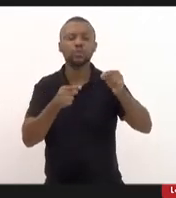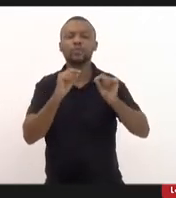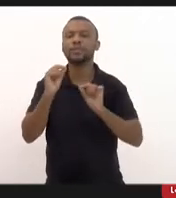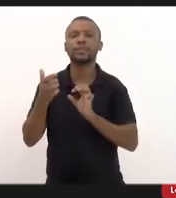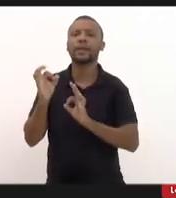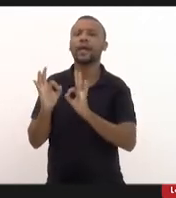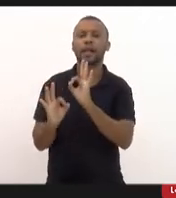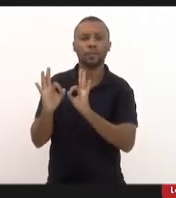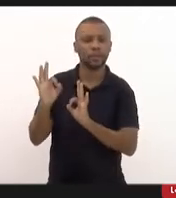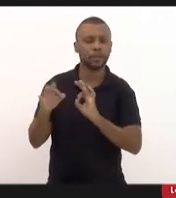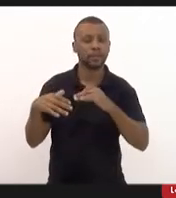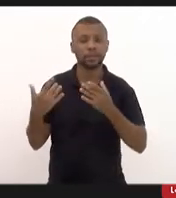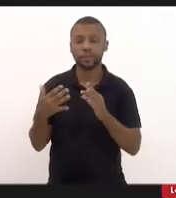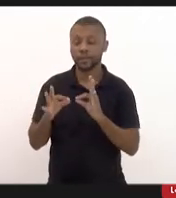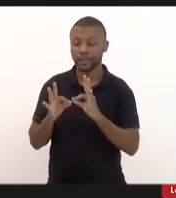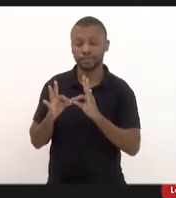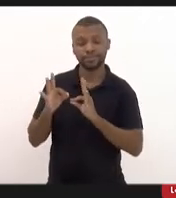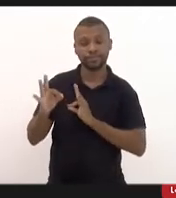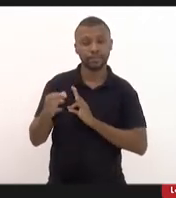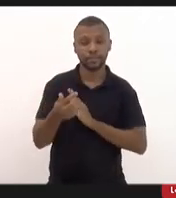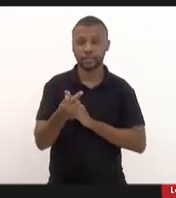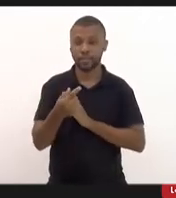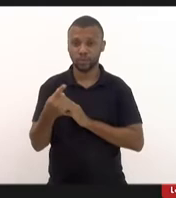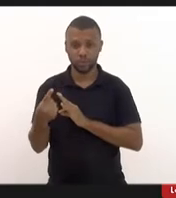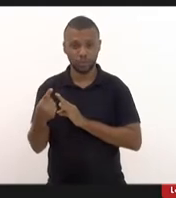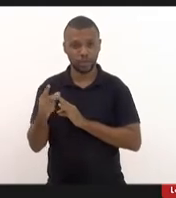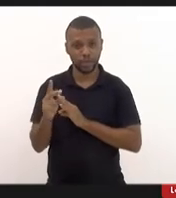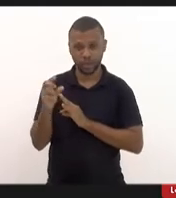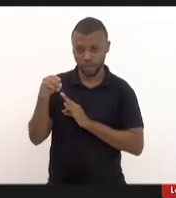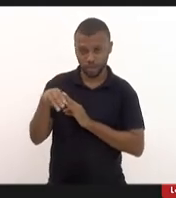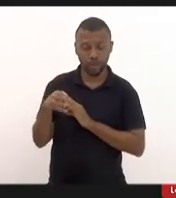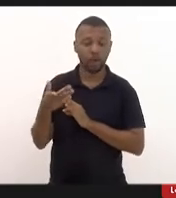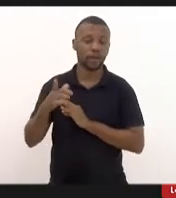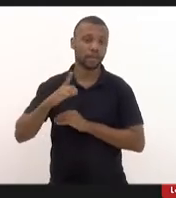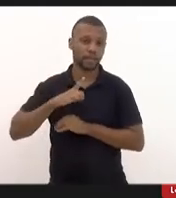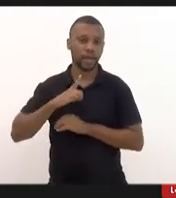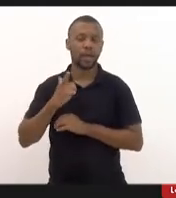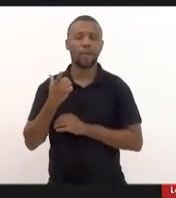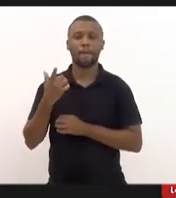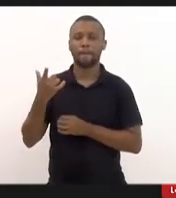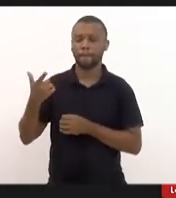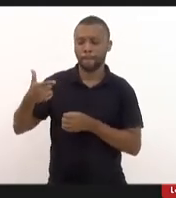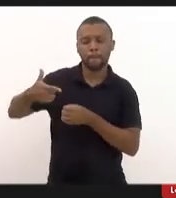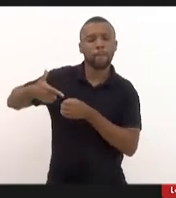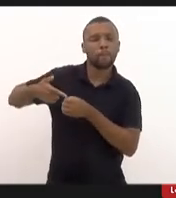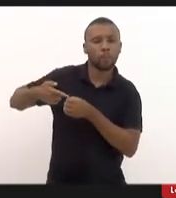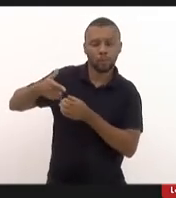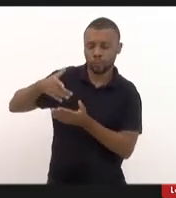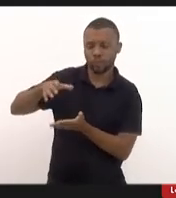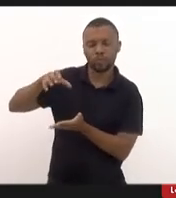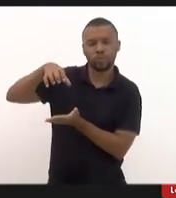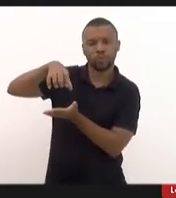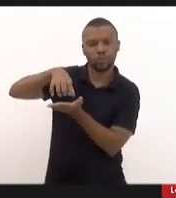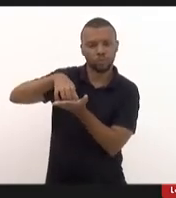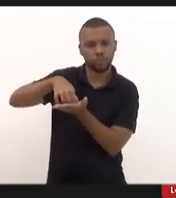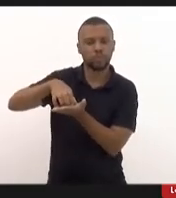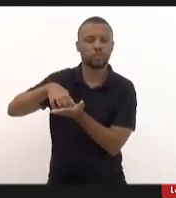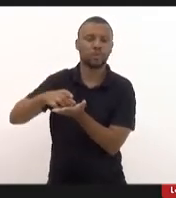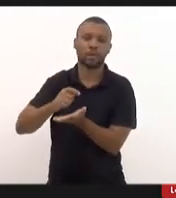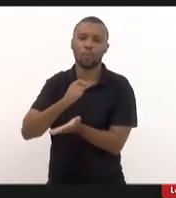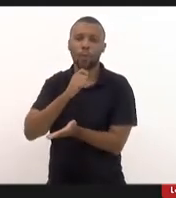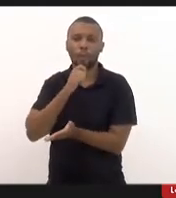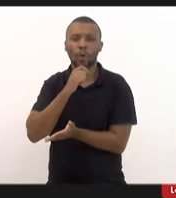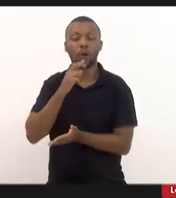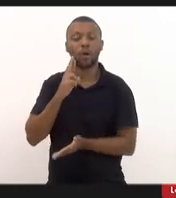Nesses 71 quilômetros, agora temos um posto de gasolina na saída aqui de Itaguaí, não se tem um restaurante,